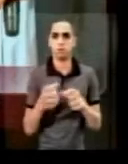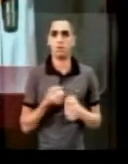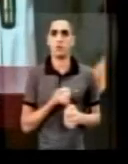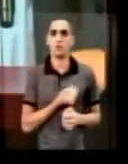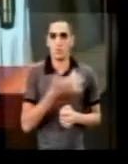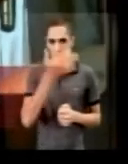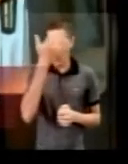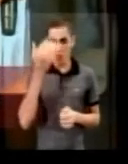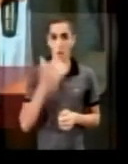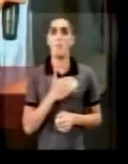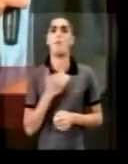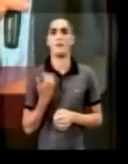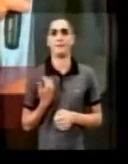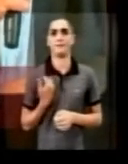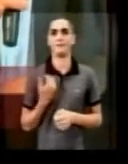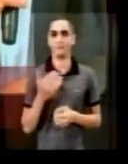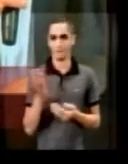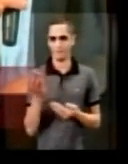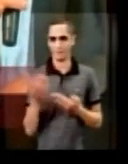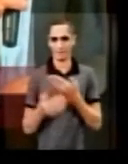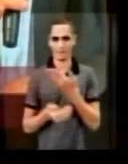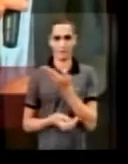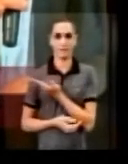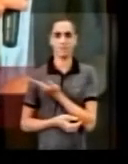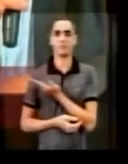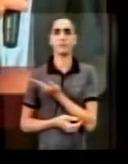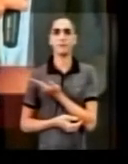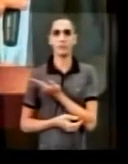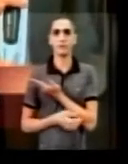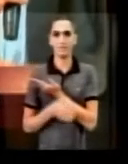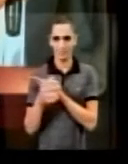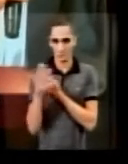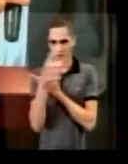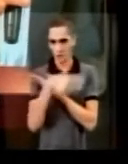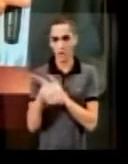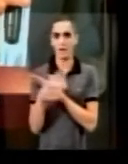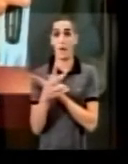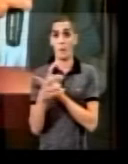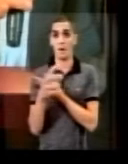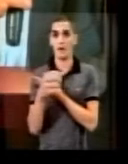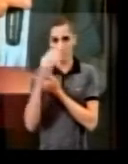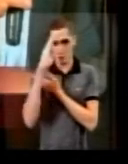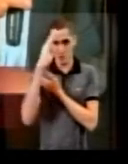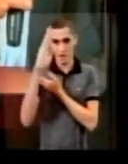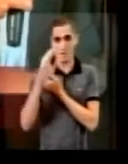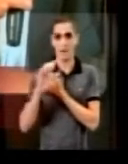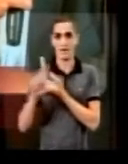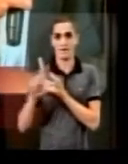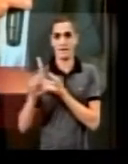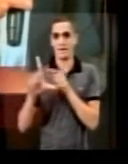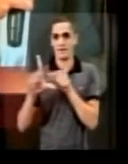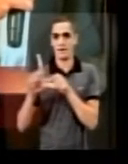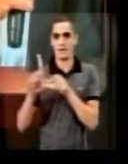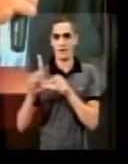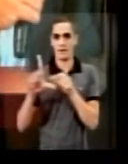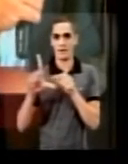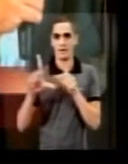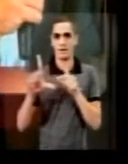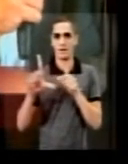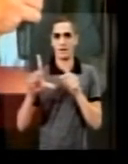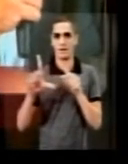Aqui vocês notem, principalmente nessa faixa azul mais embaixo, não na amarela, na